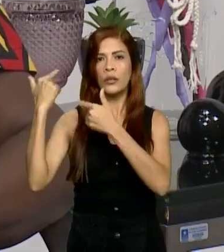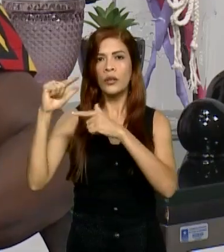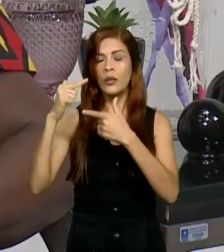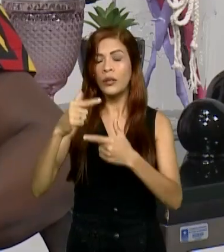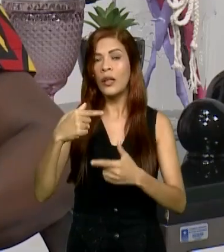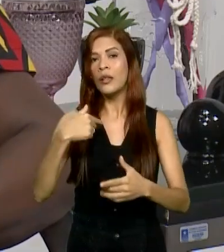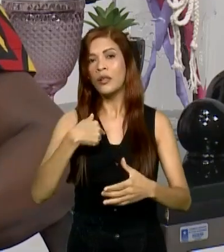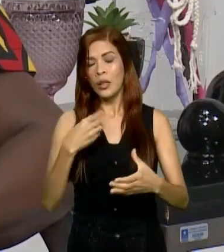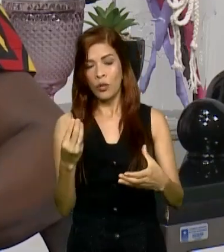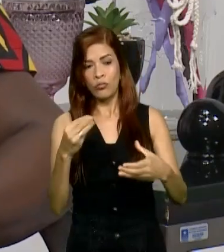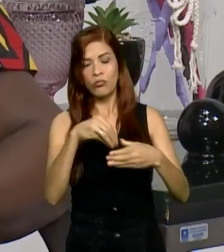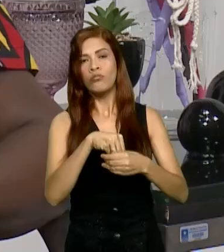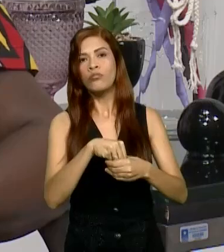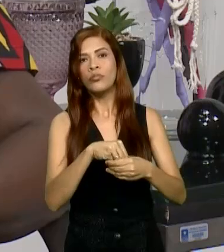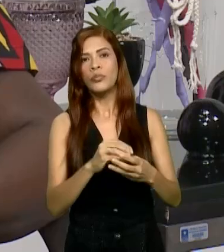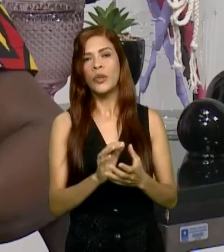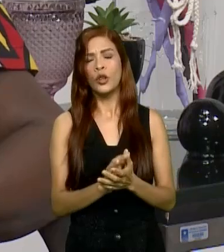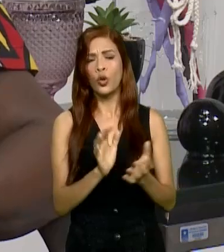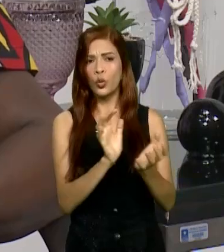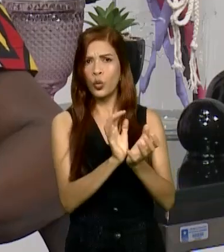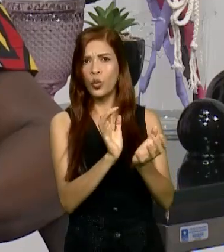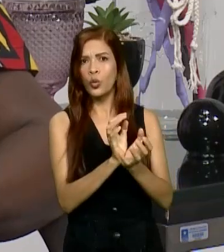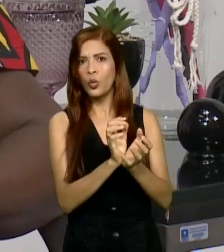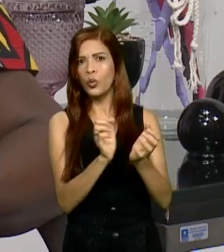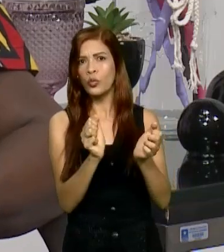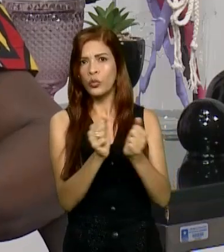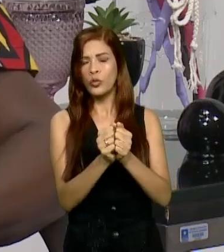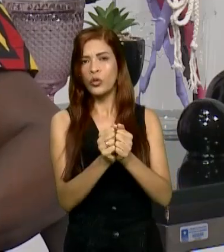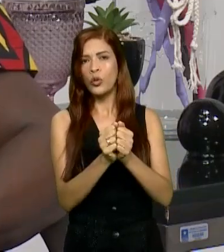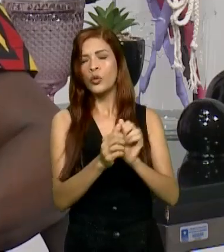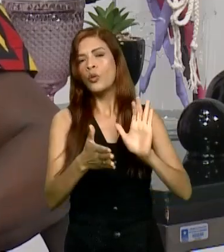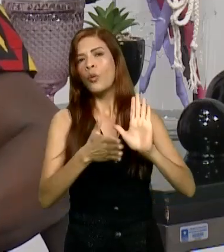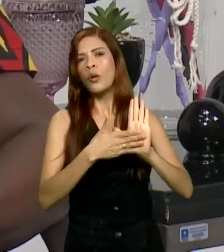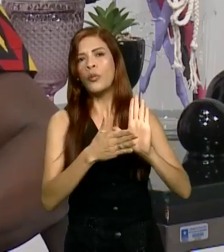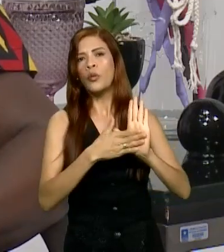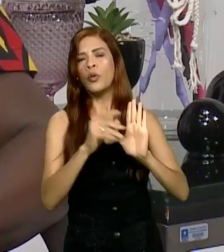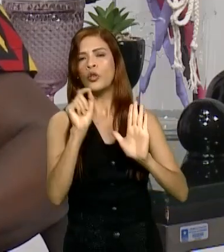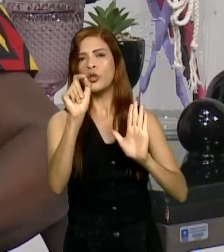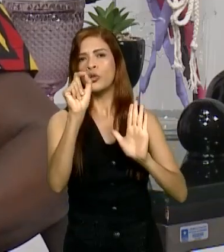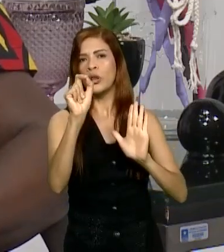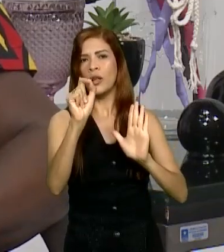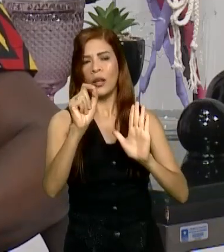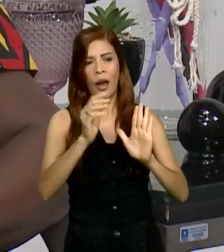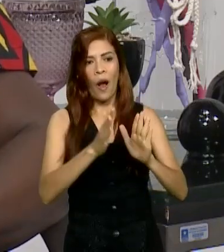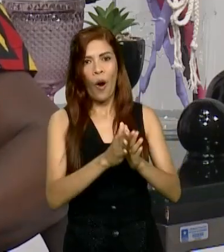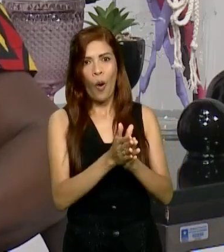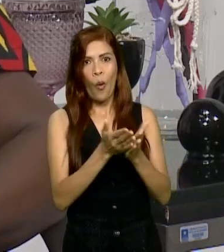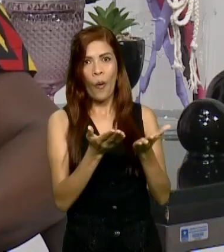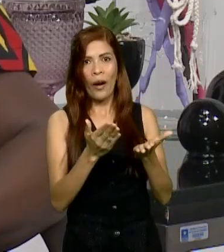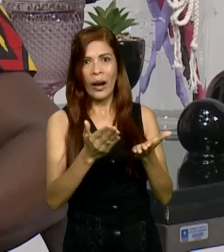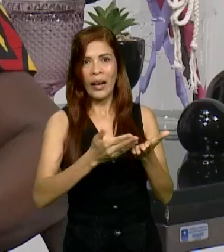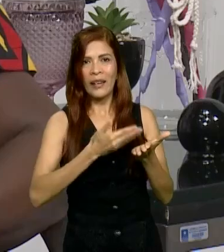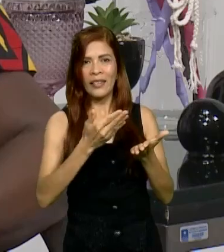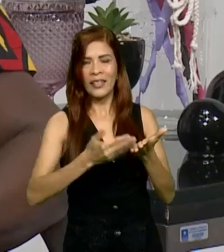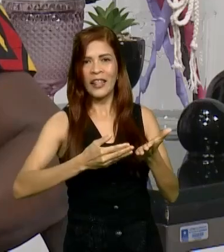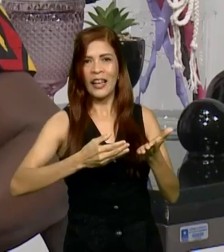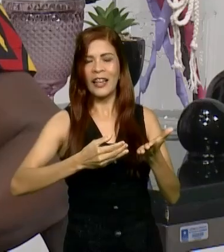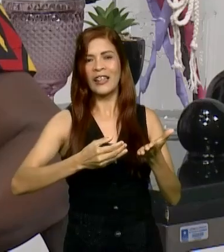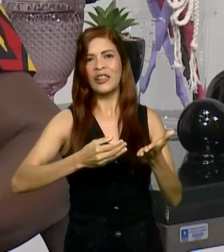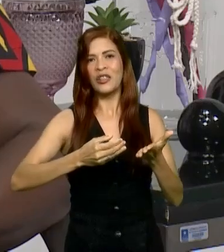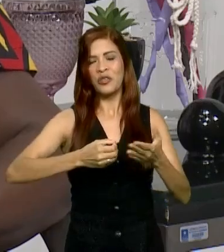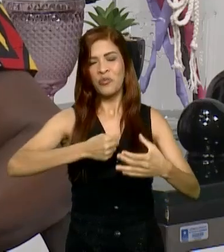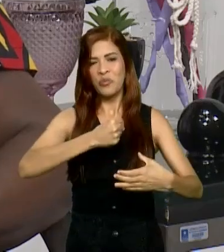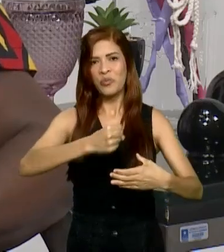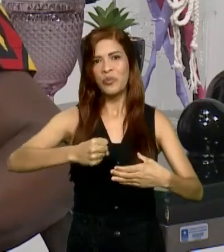né, e toda uma equipe que a ideia de proposta de fazer um caderno saiu, né, através